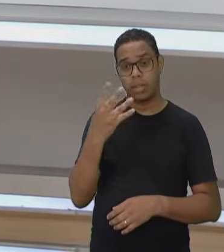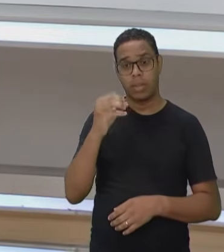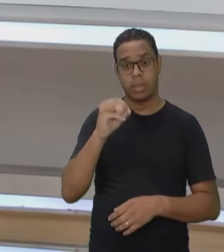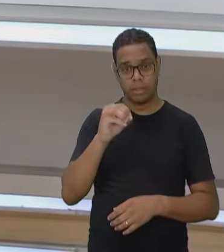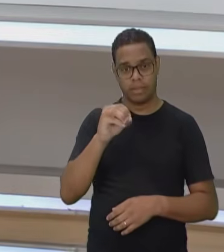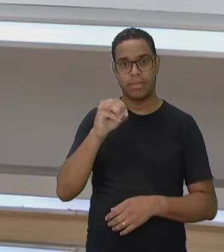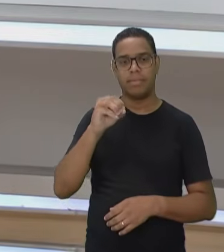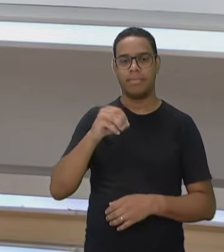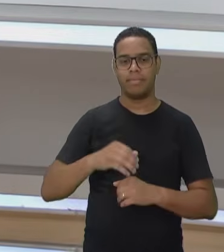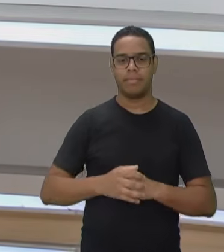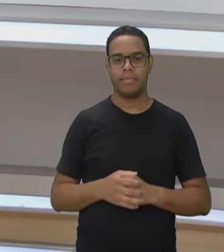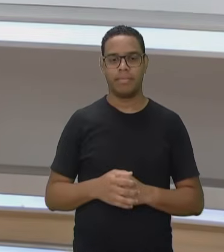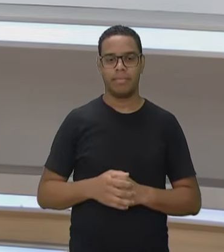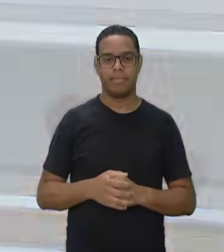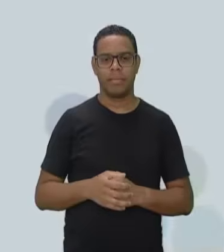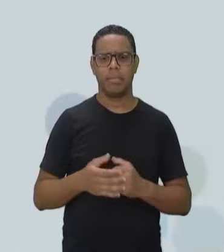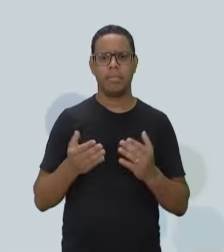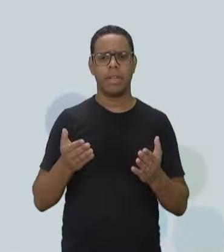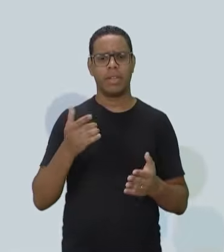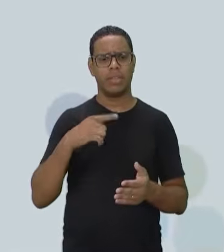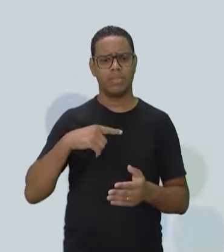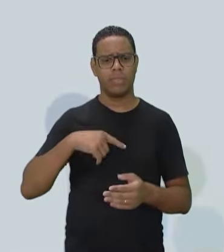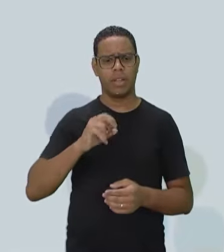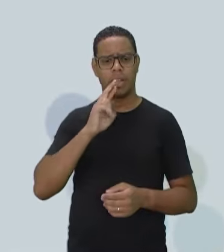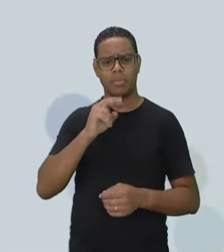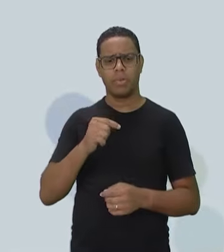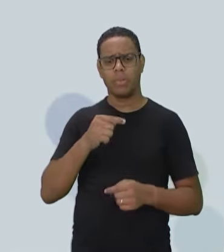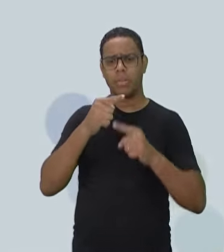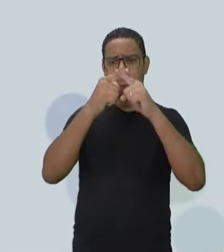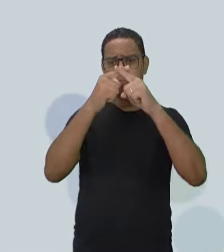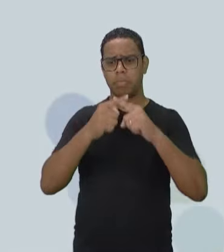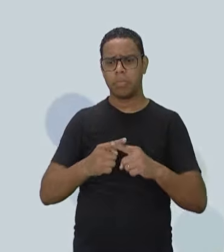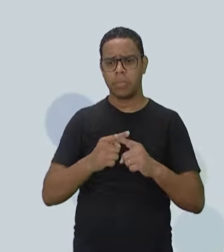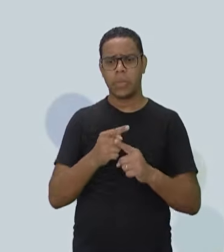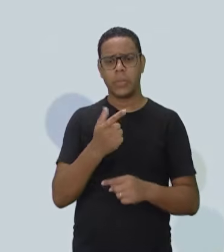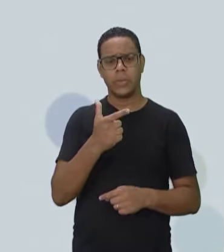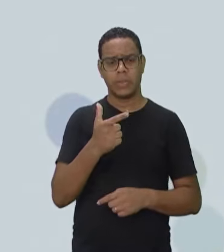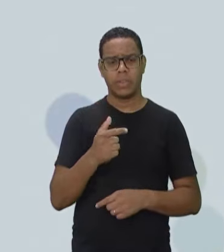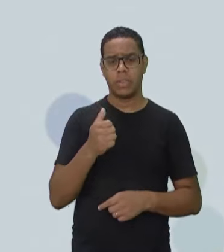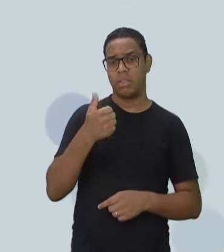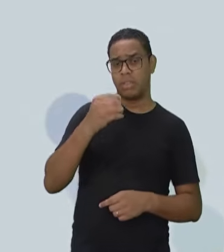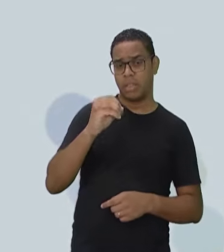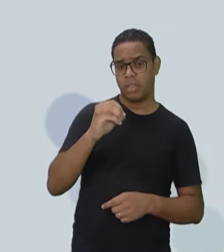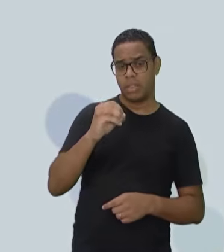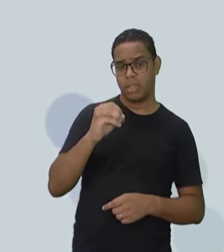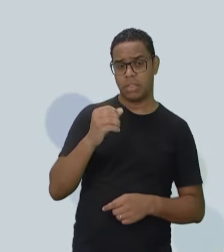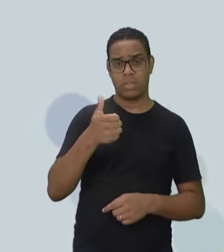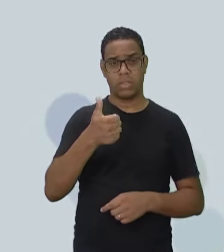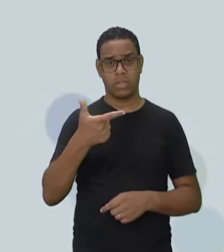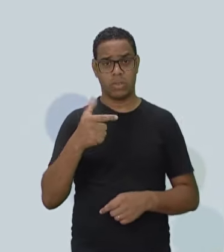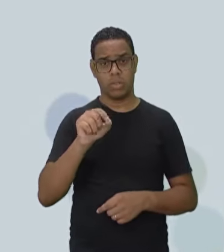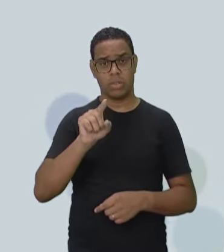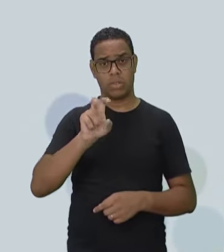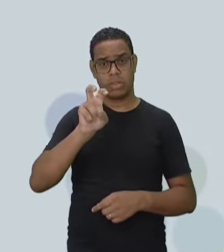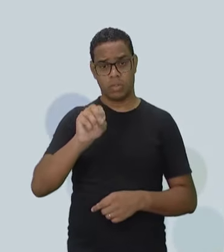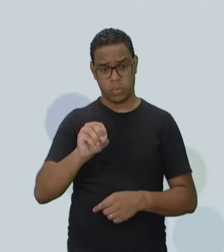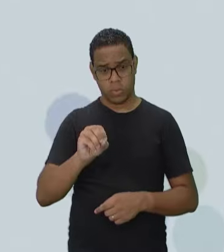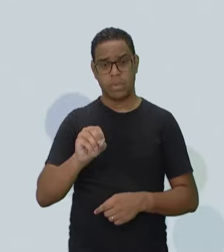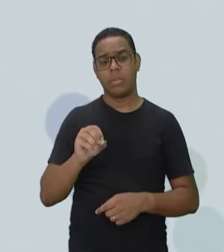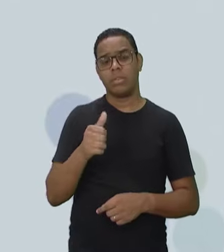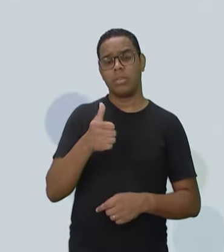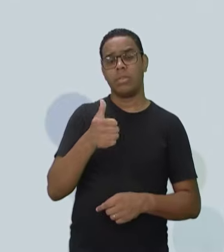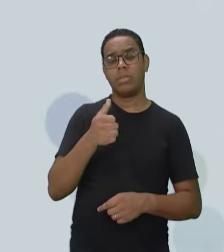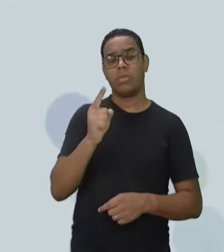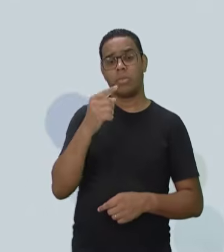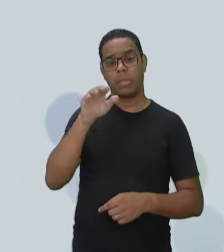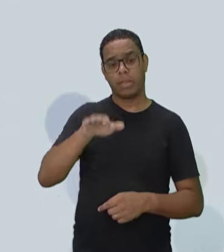lá. Mas não tem essa alternativa ali. Eu só tenho 10, 12h50,